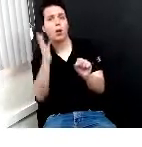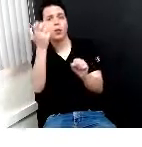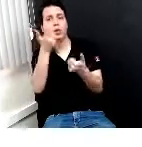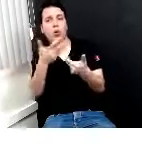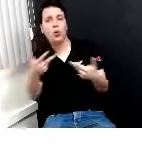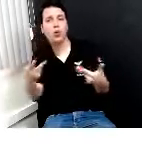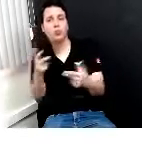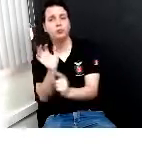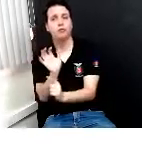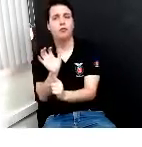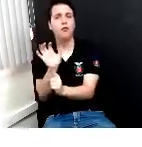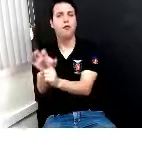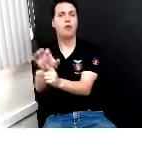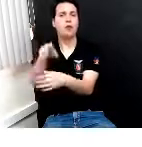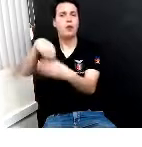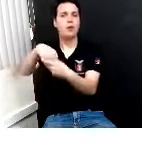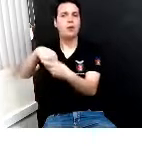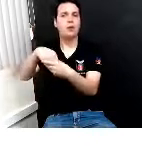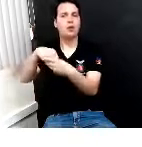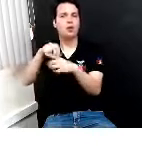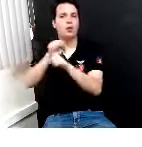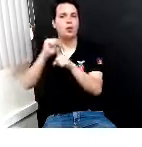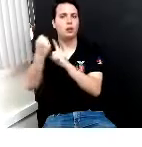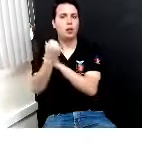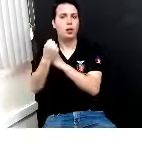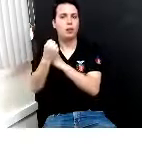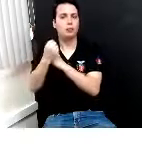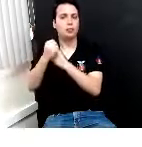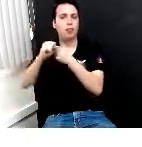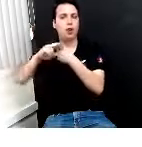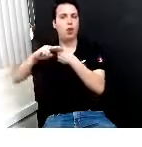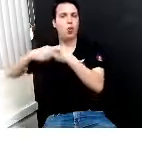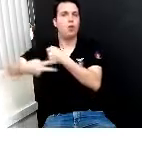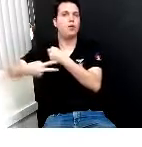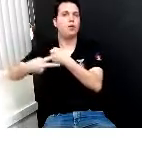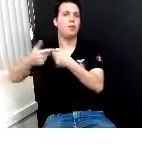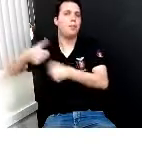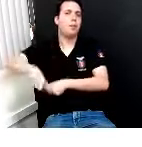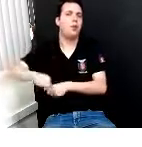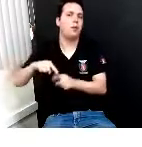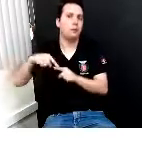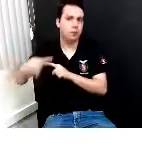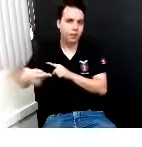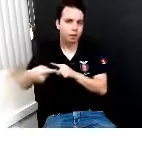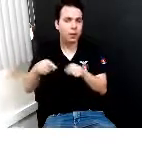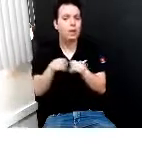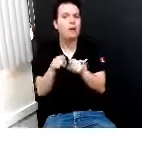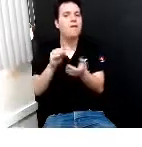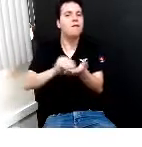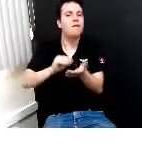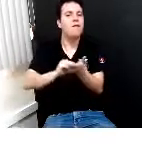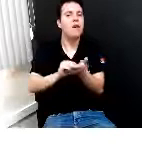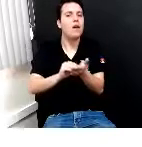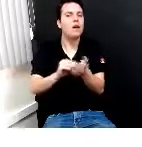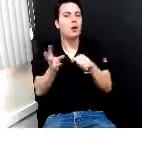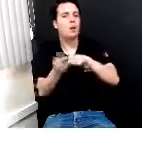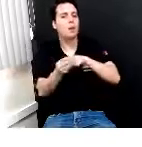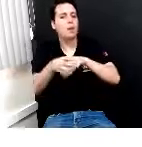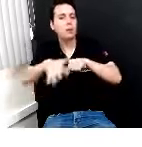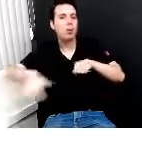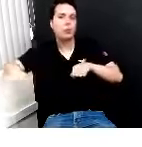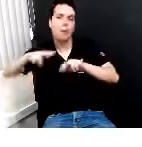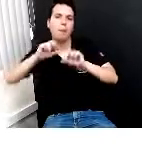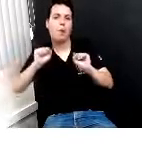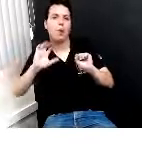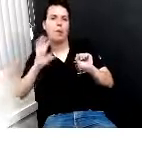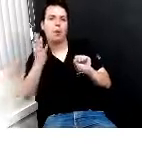sociais resultantes aí de eventuais políticas públicas ou da própria falta de conhecimento das pessoas, né? Então, o trabalho nosso em